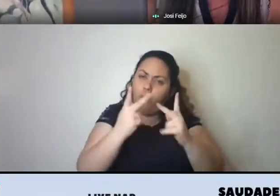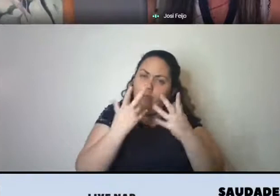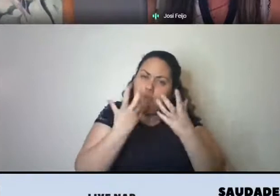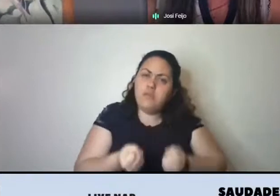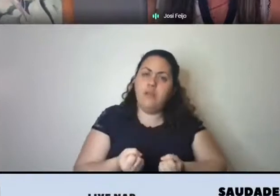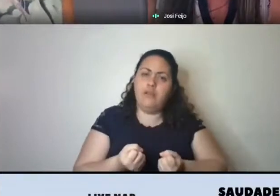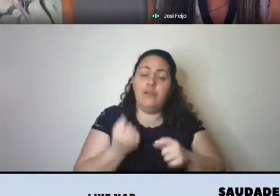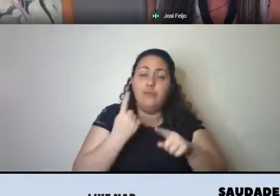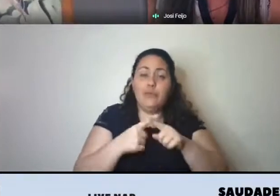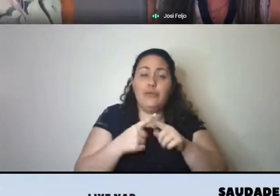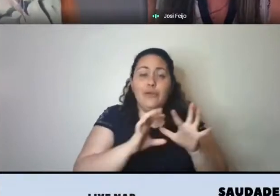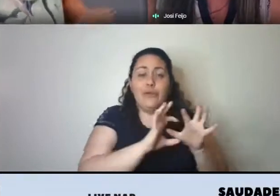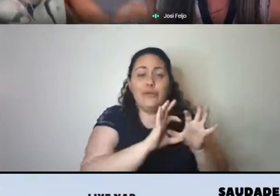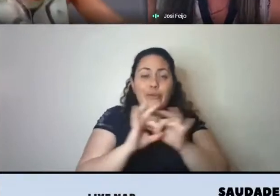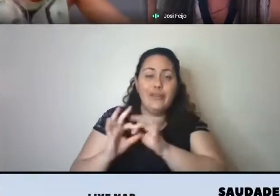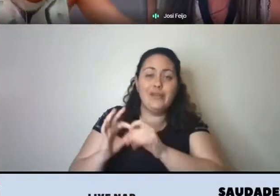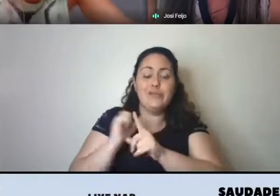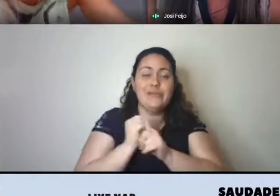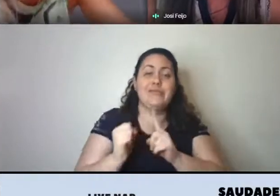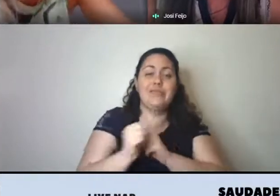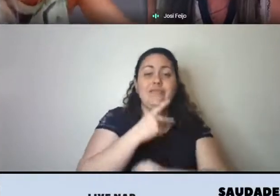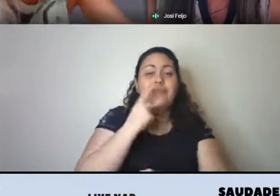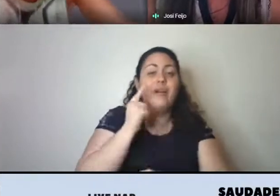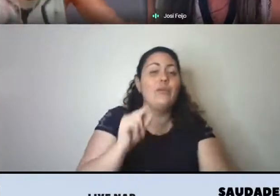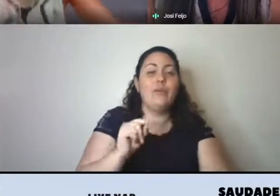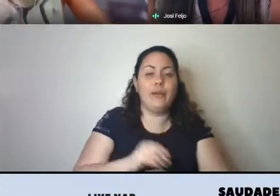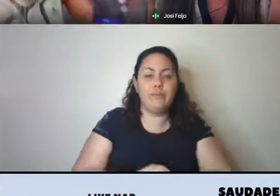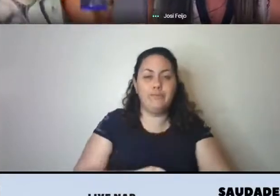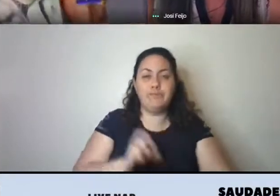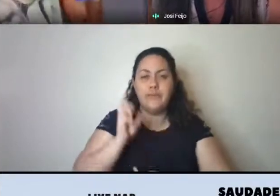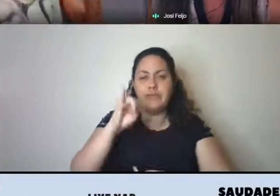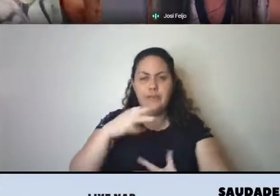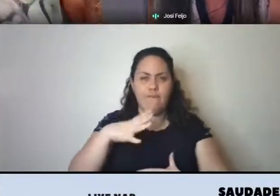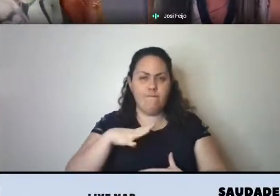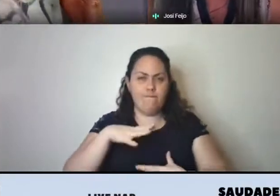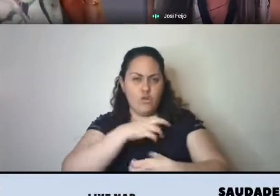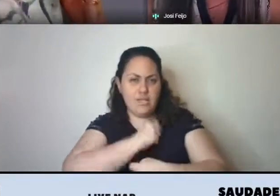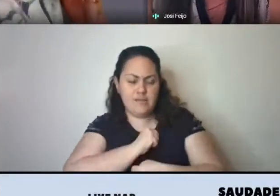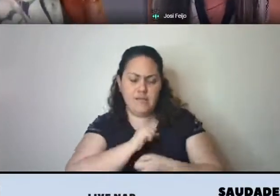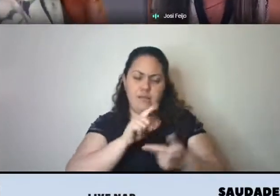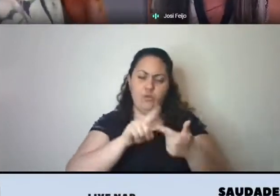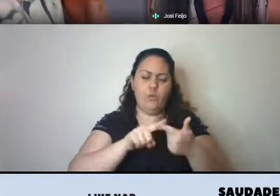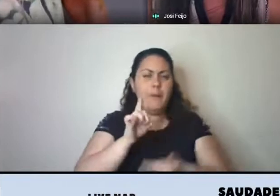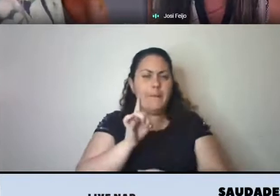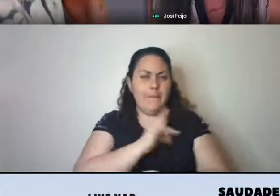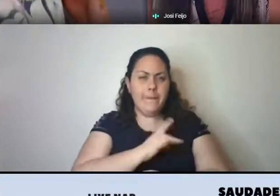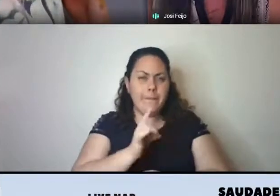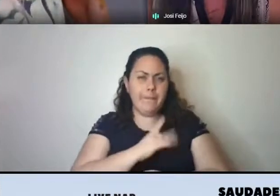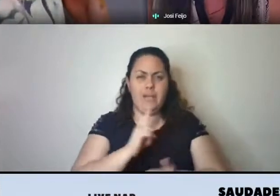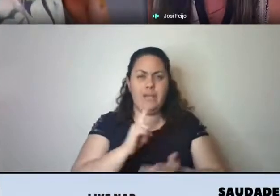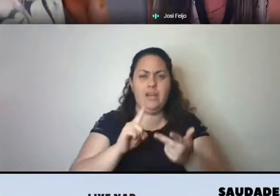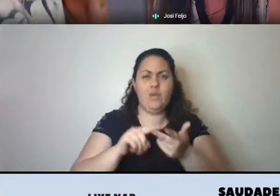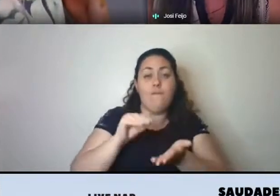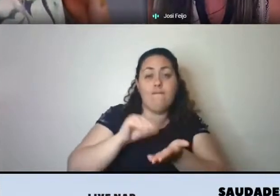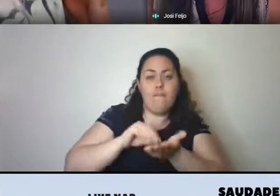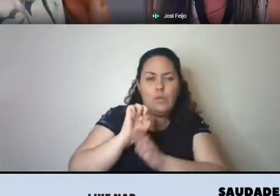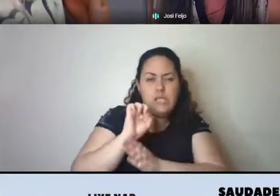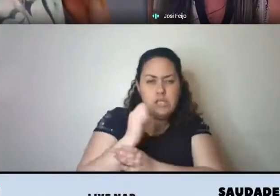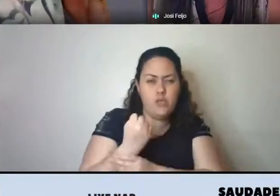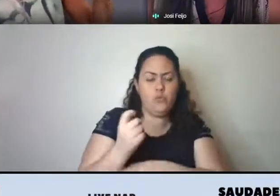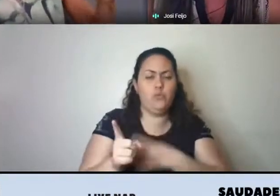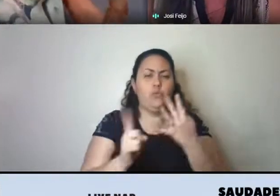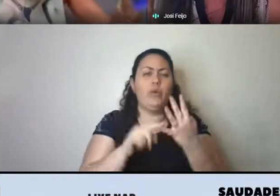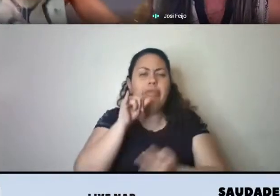contexto de sociedade que sentimentos como frustração, medo, insegurança, tristeza, eles não